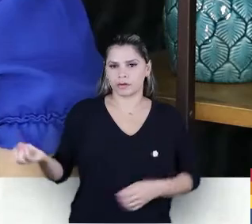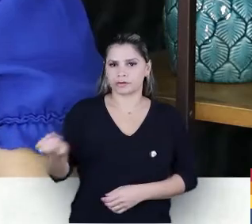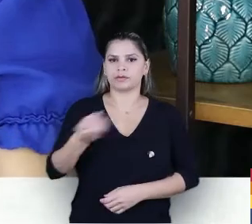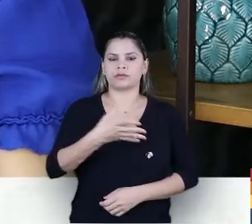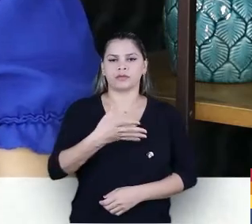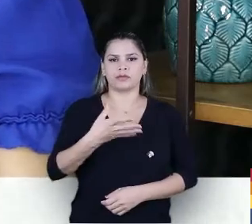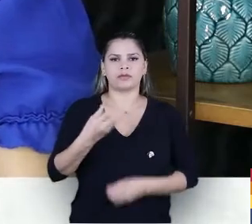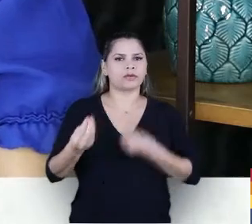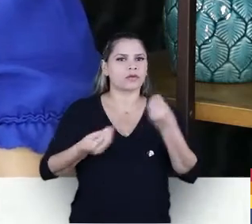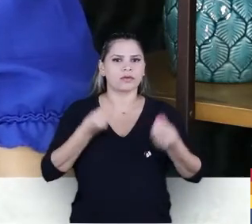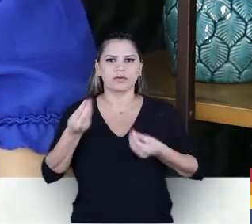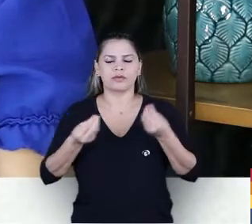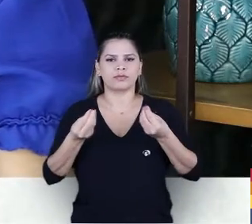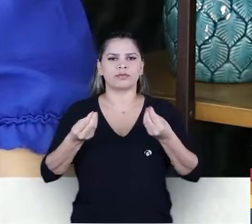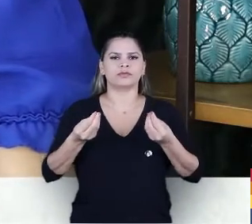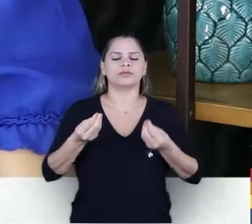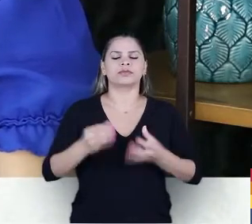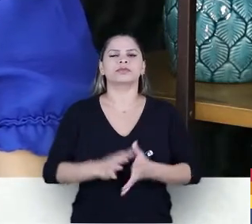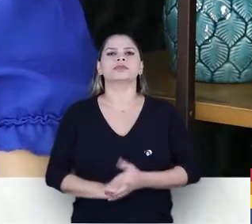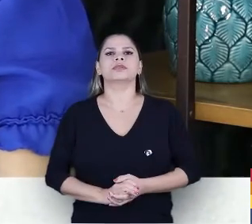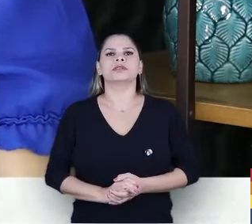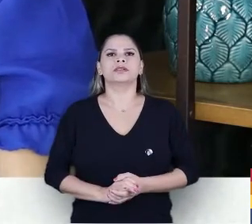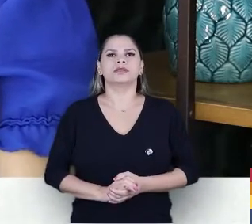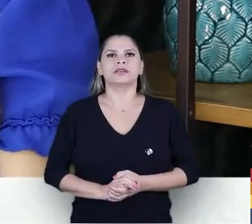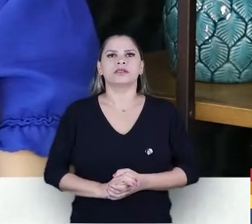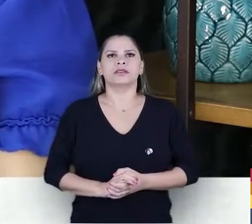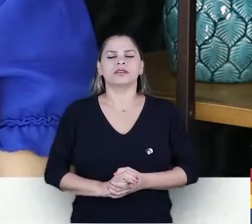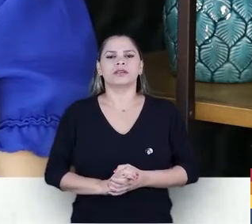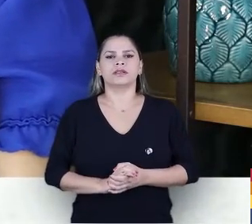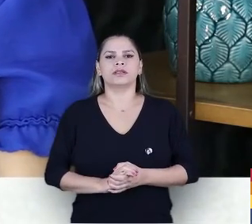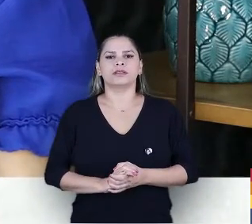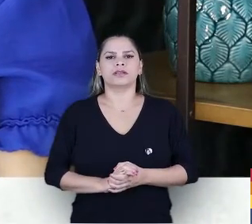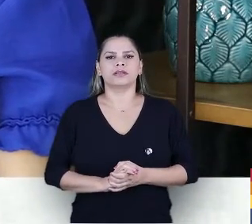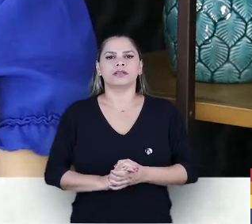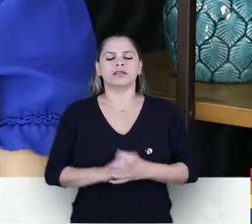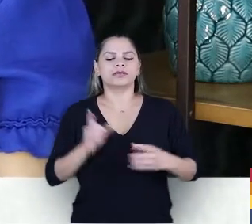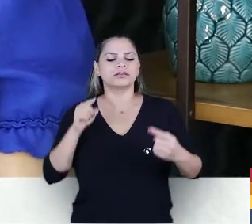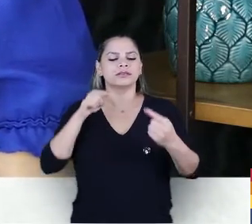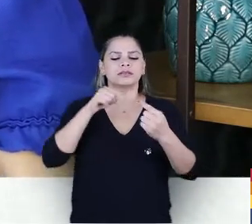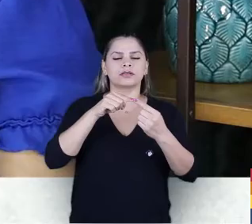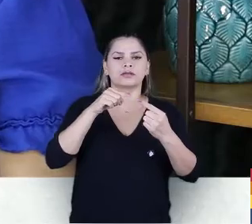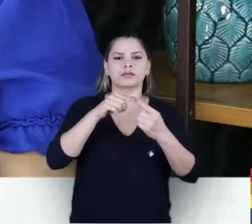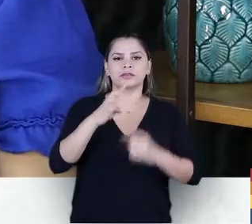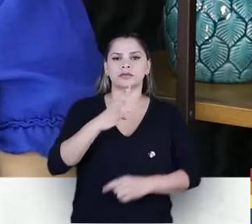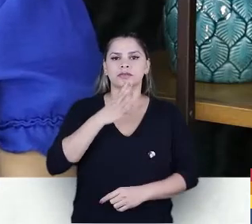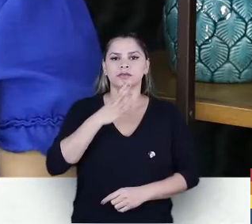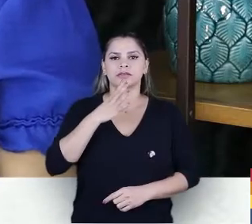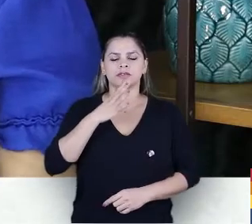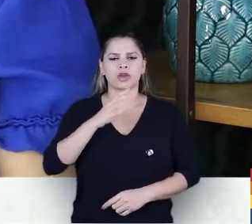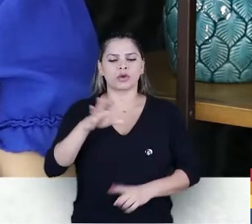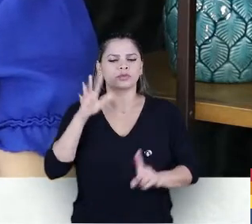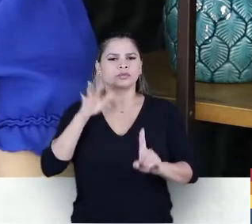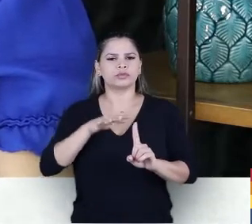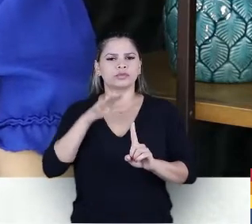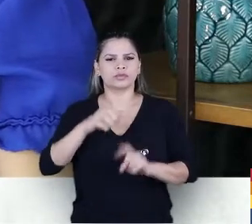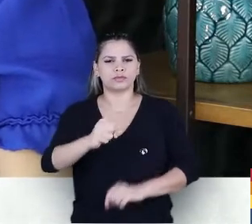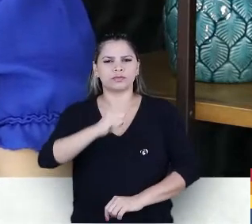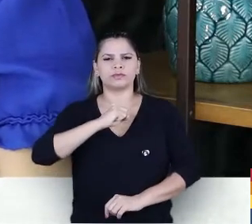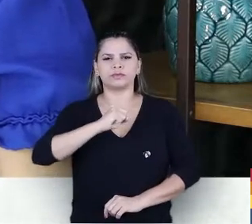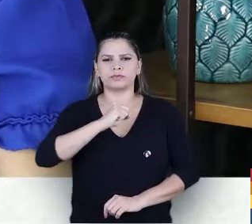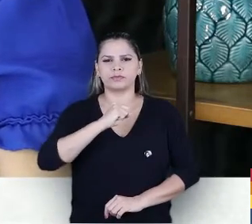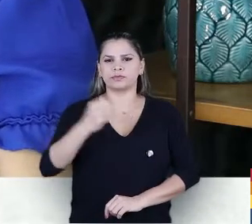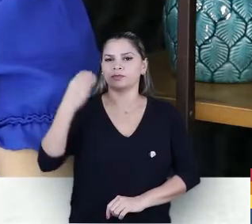estar trabalhando com um nicho de multiculturalismo e diversidade cultural. Então, os estudantes podem estar